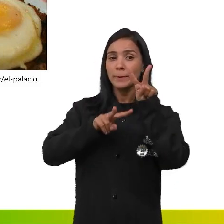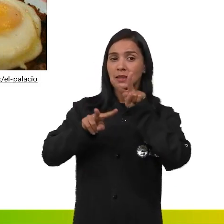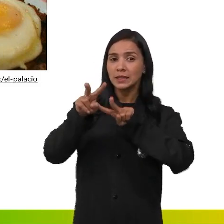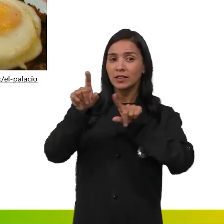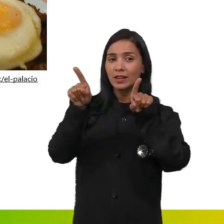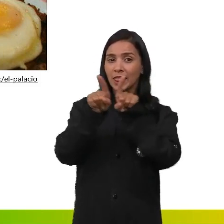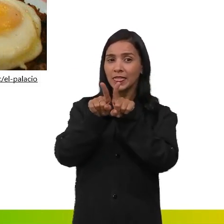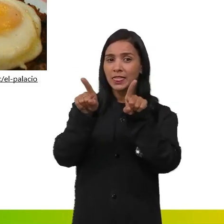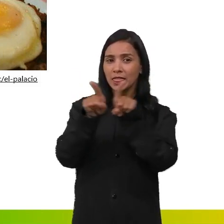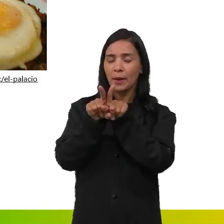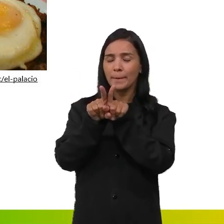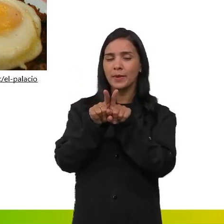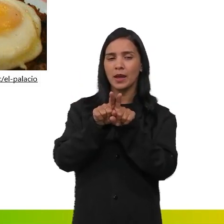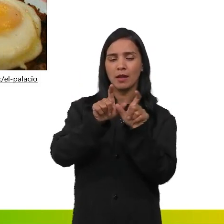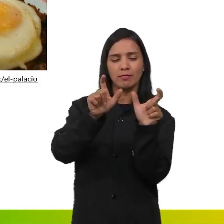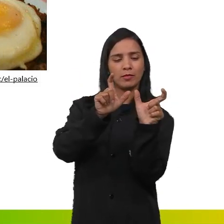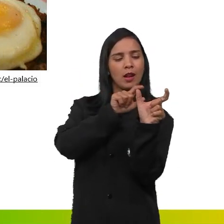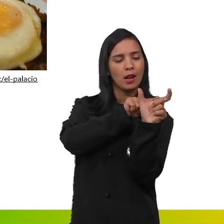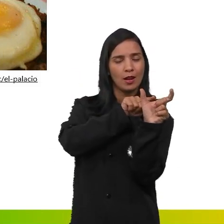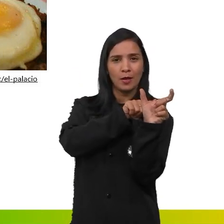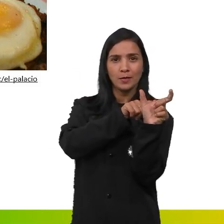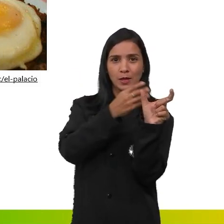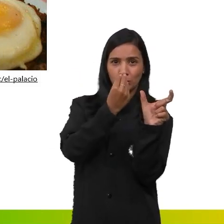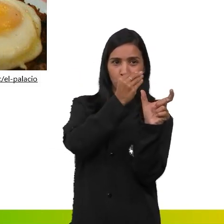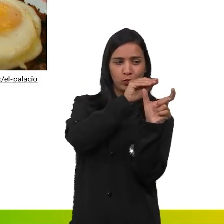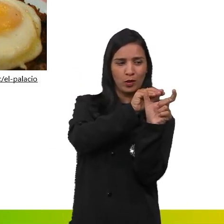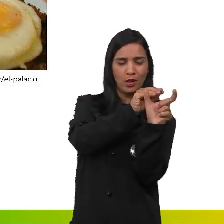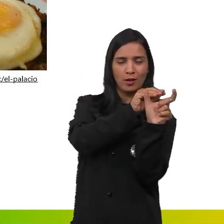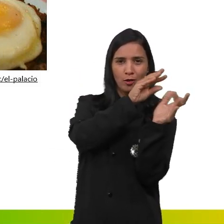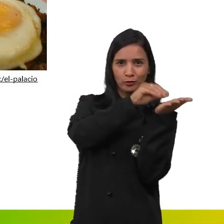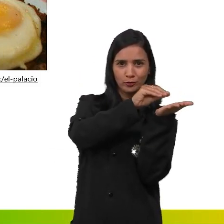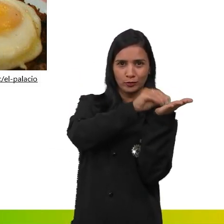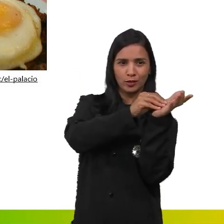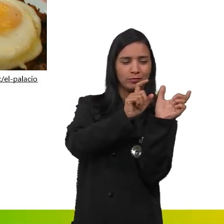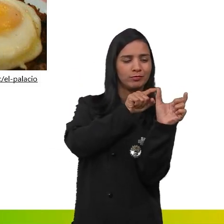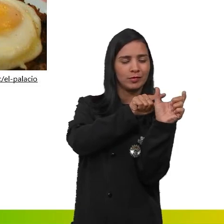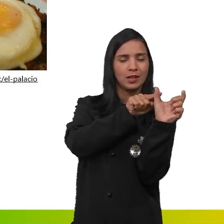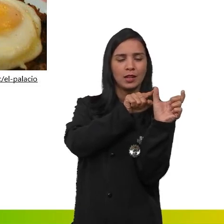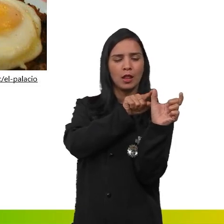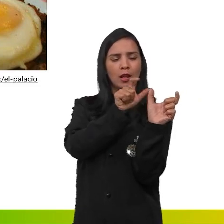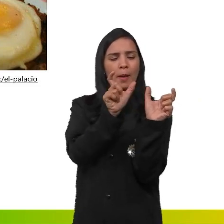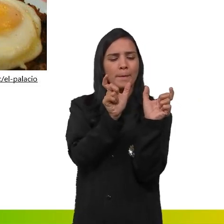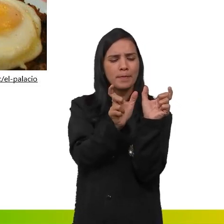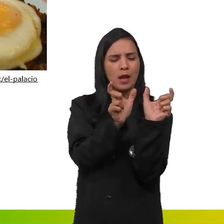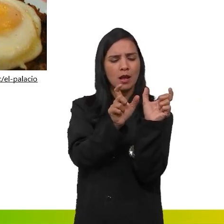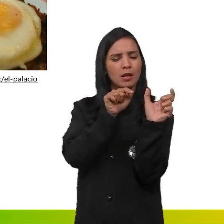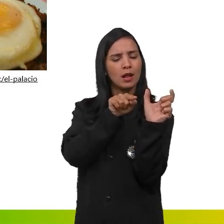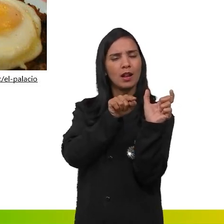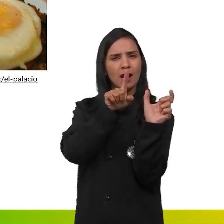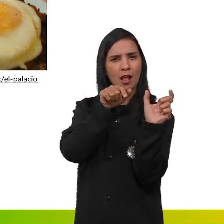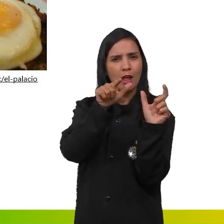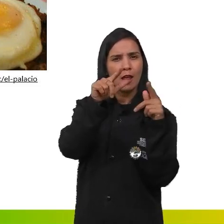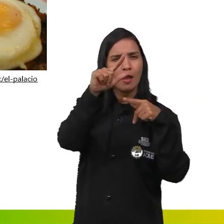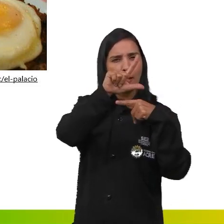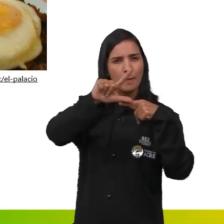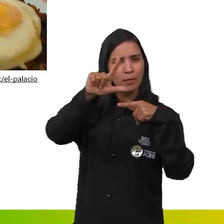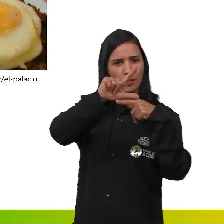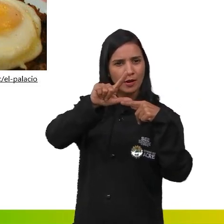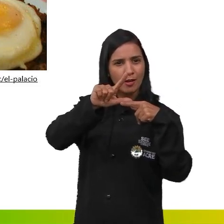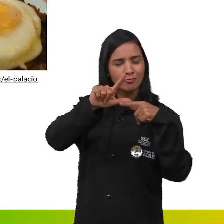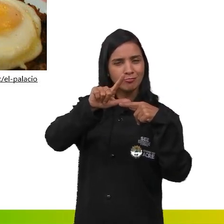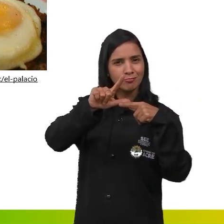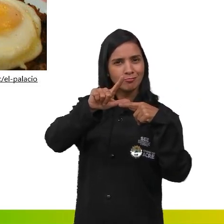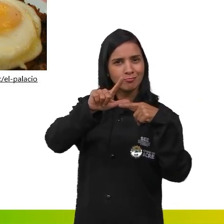quais são as palavras que nós temos seguido desse quantitativo. Na primeira frase nós temos a